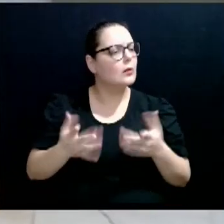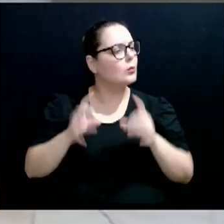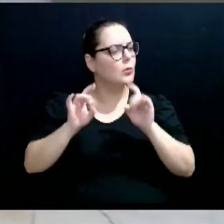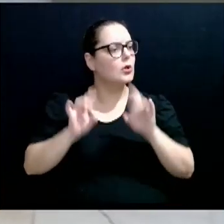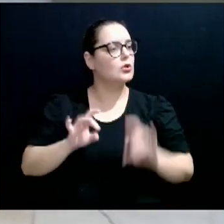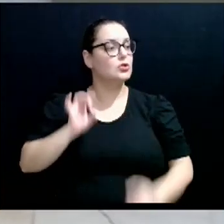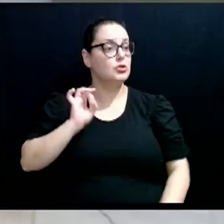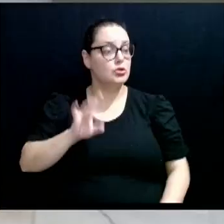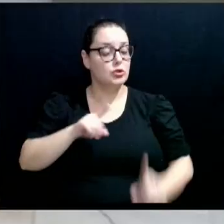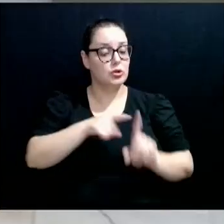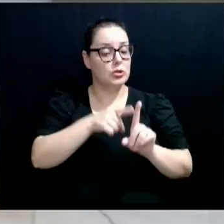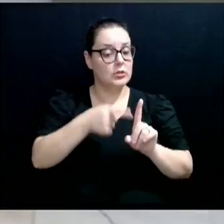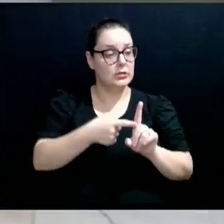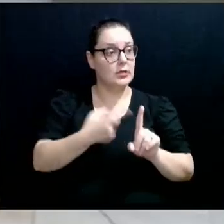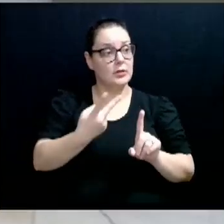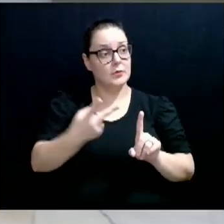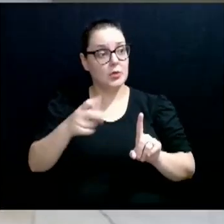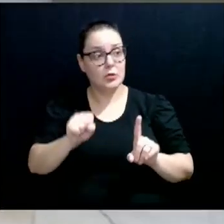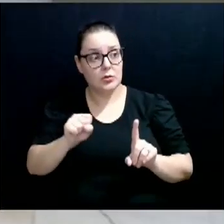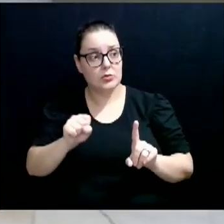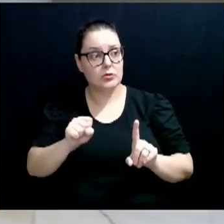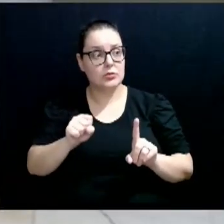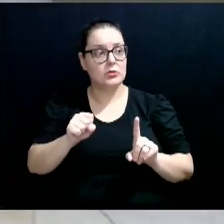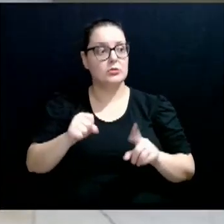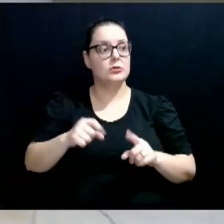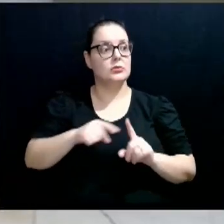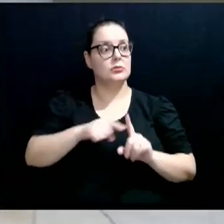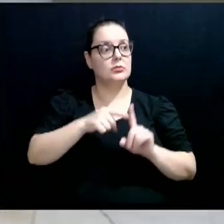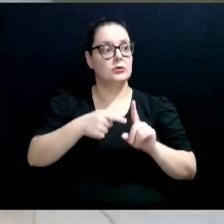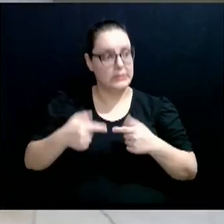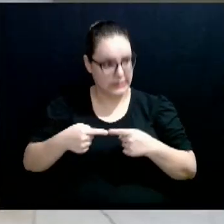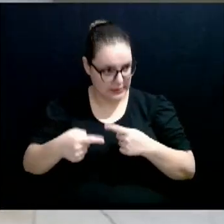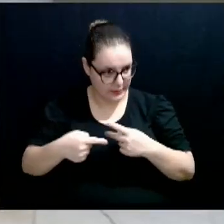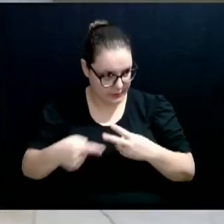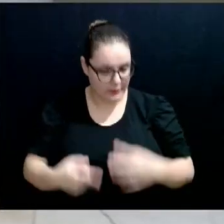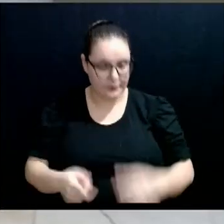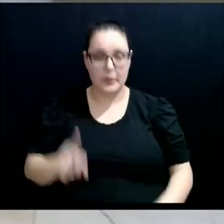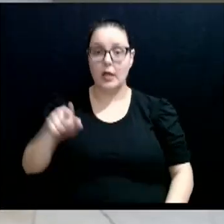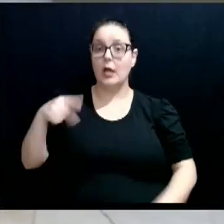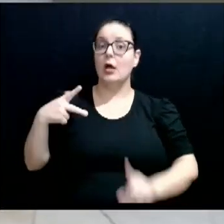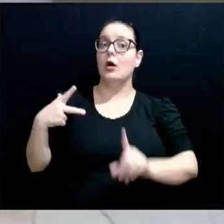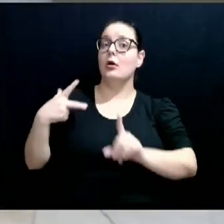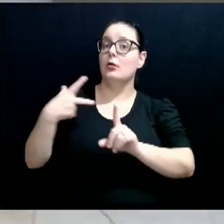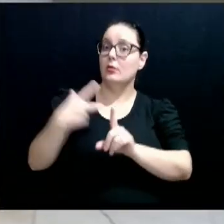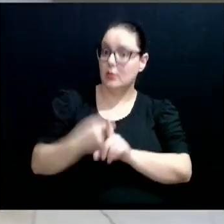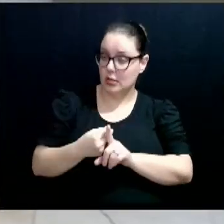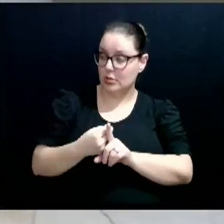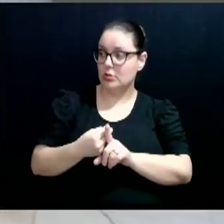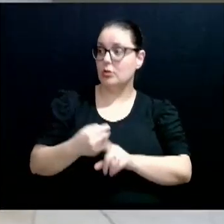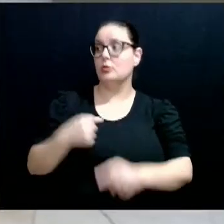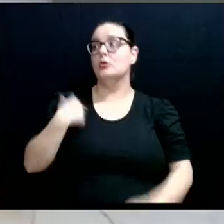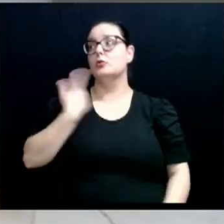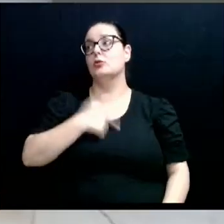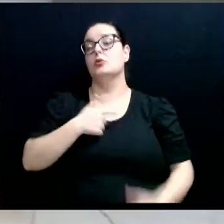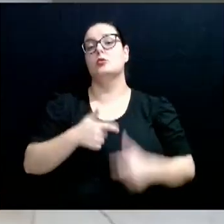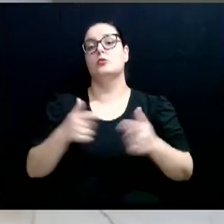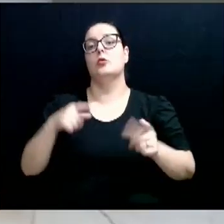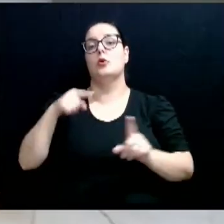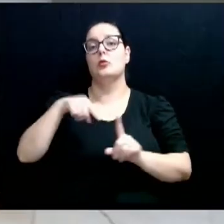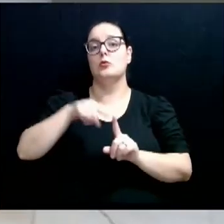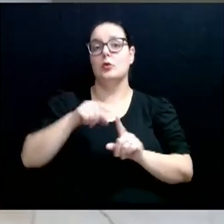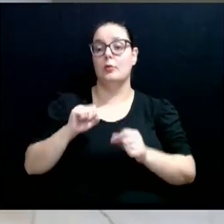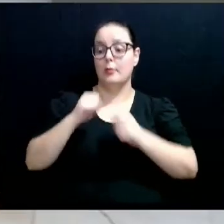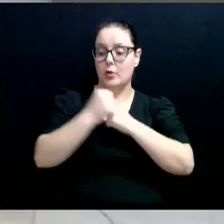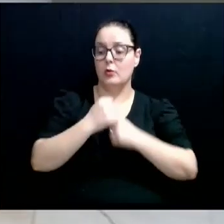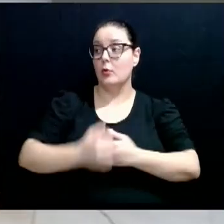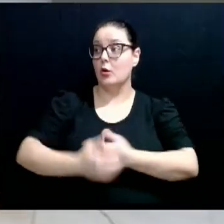da 28ª gestação? É uma vacina que ela, na verdade, o nosso maior objetivo é proteger o bebê. Só que como o bebê, por ser